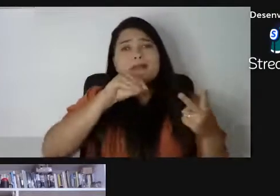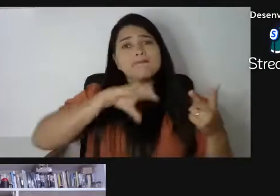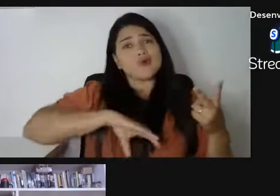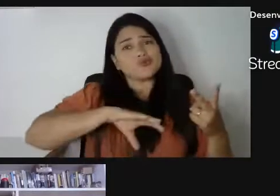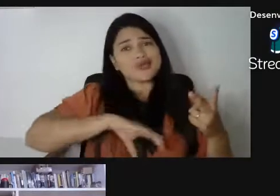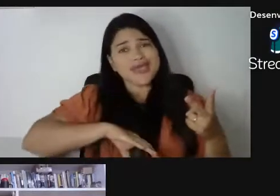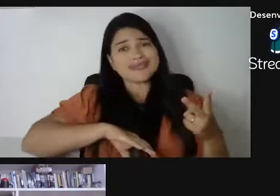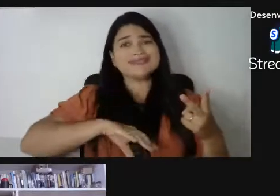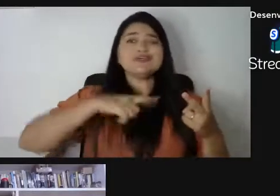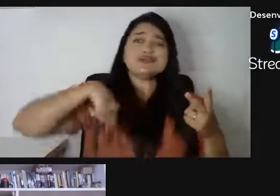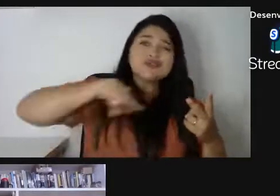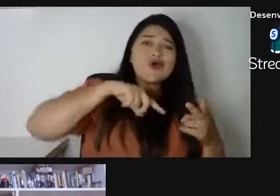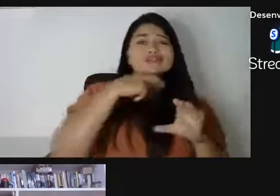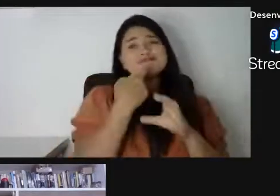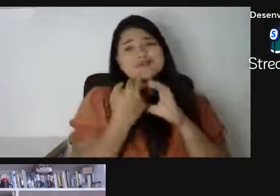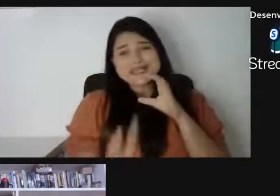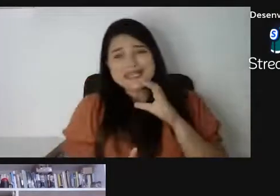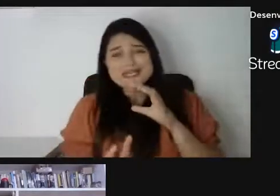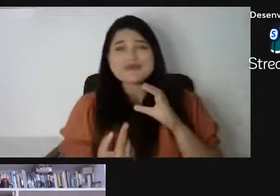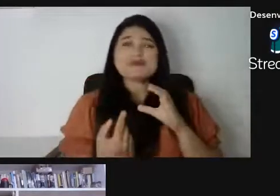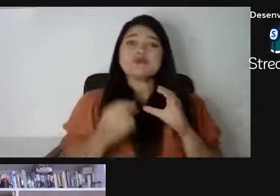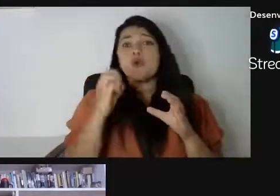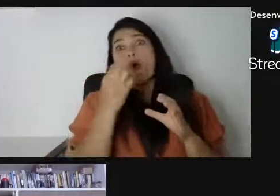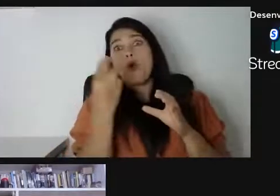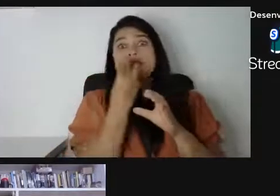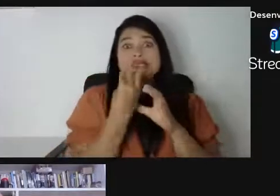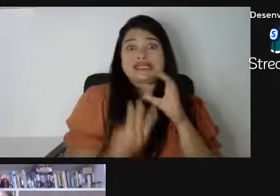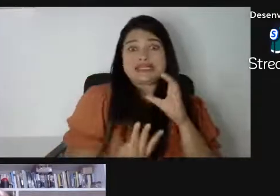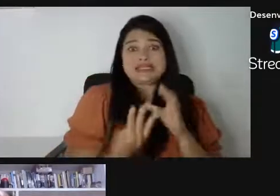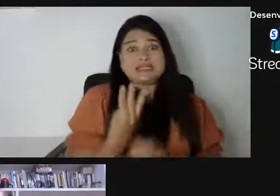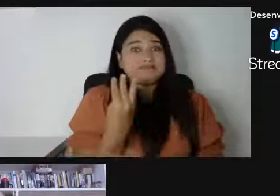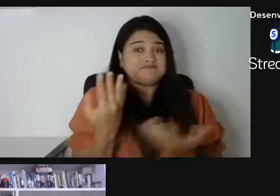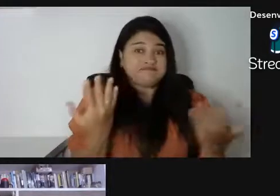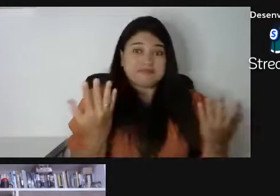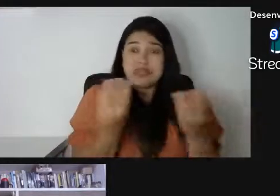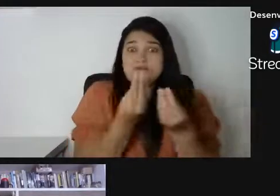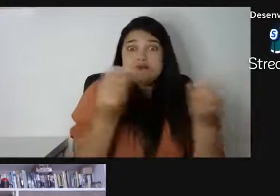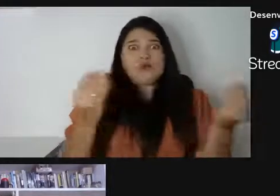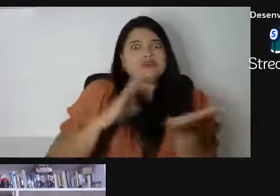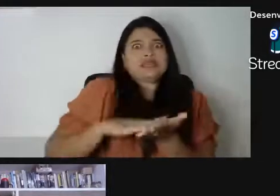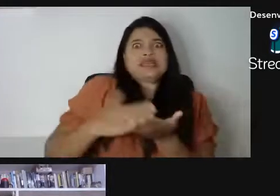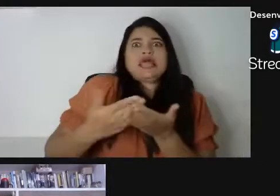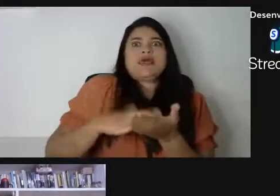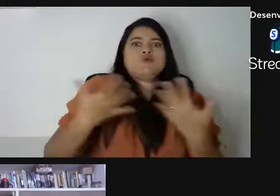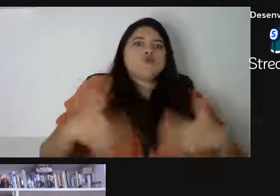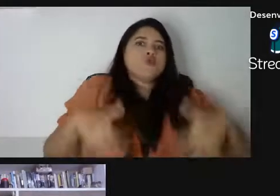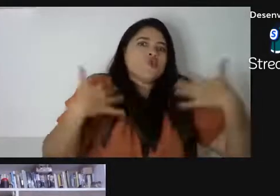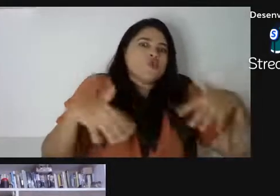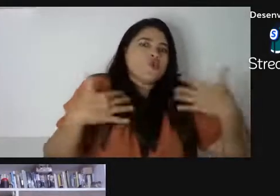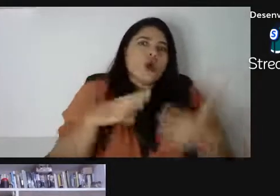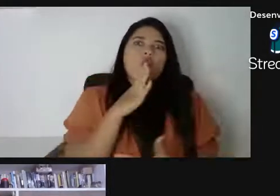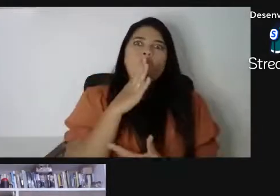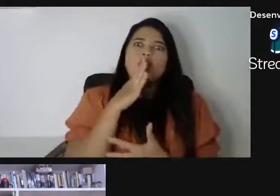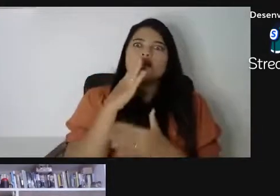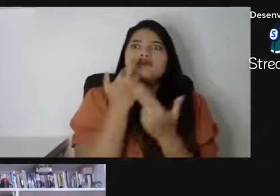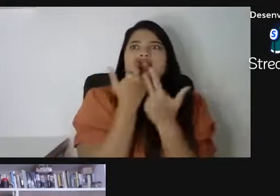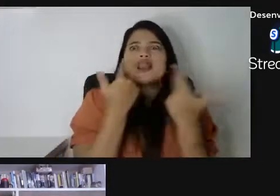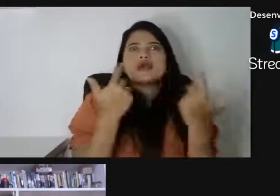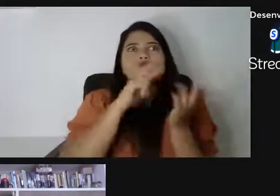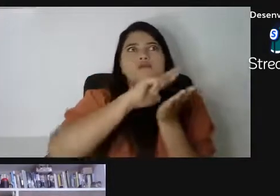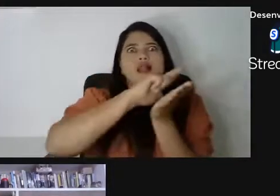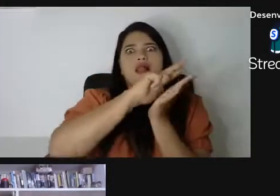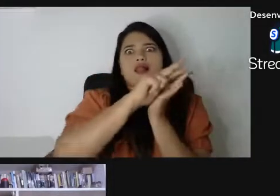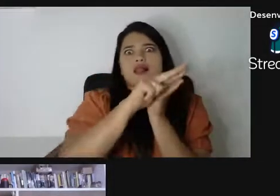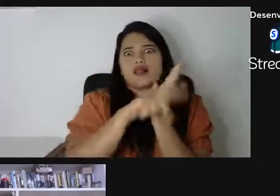né, tradutores e intérpretes bilíngues ou trilíngues, que também tem muitos intérpretes que conhecem várias línguas, a gente